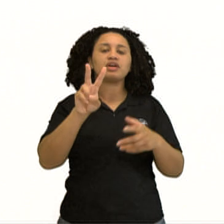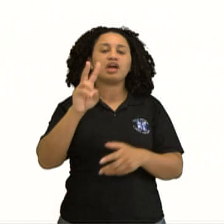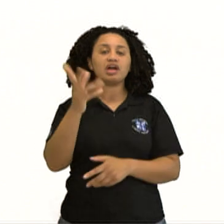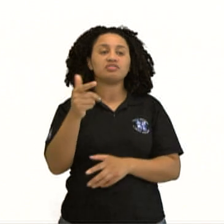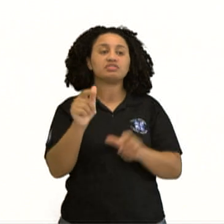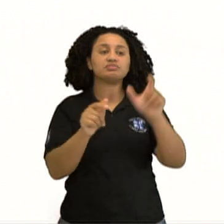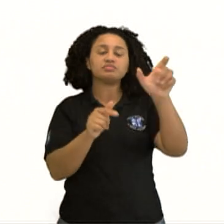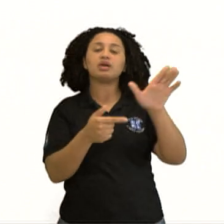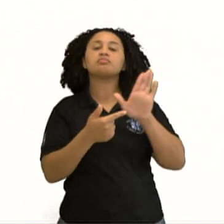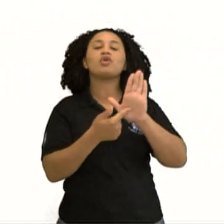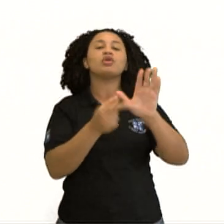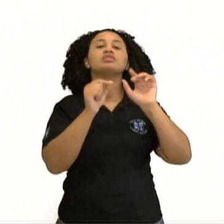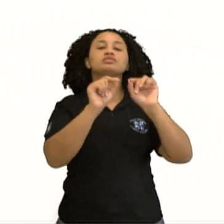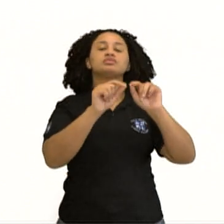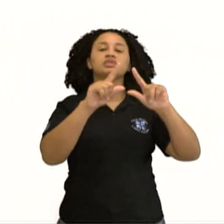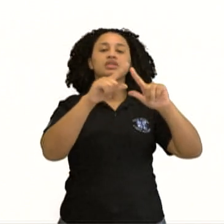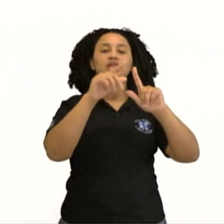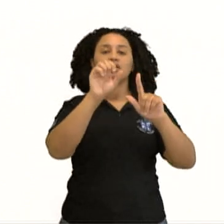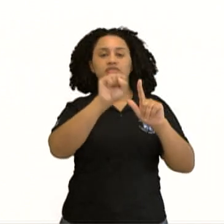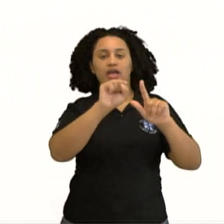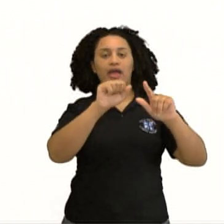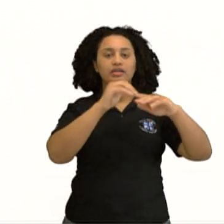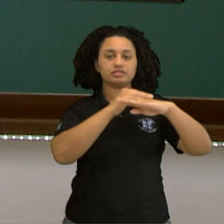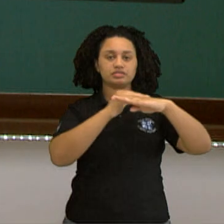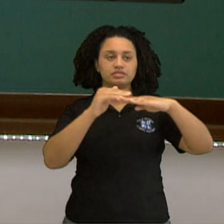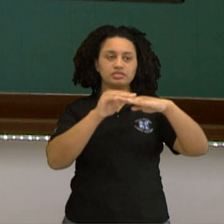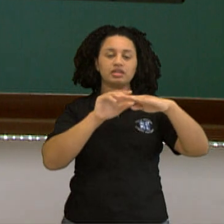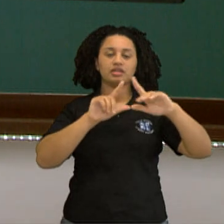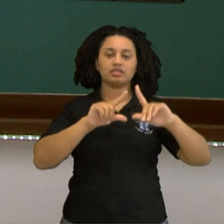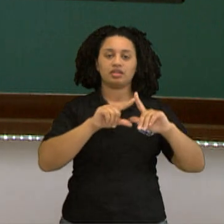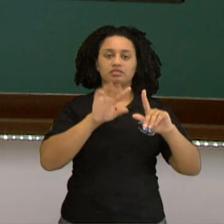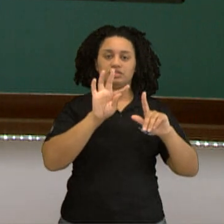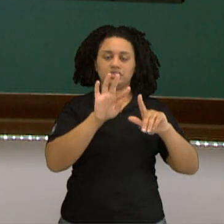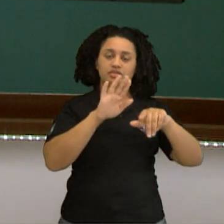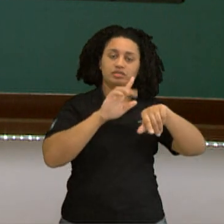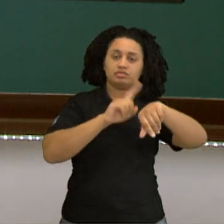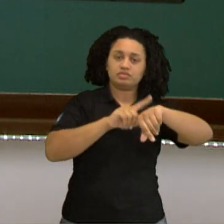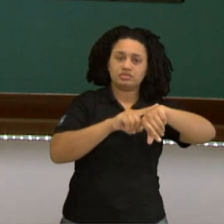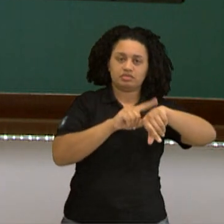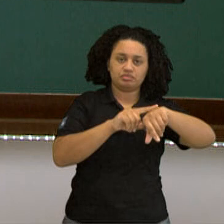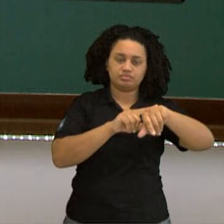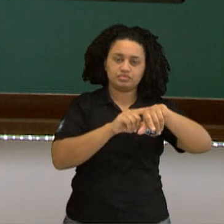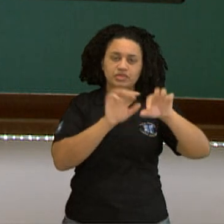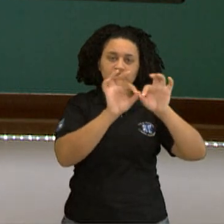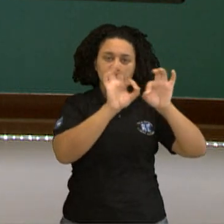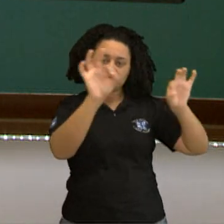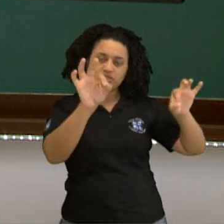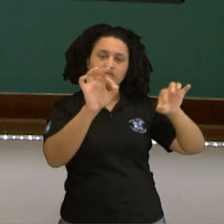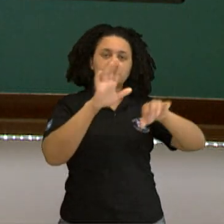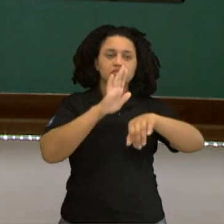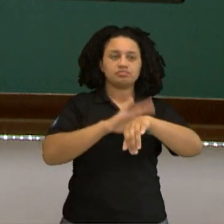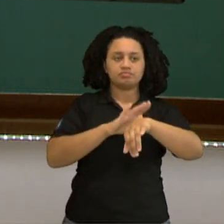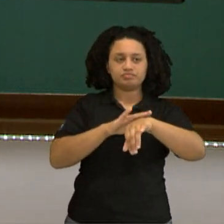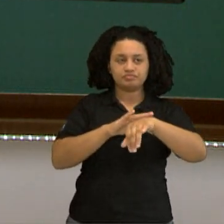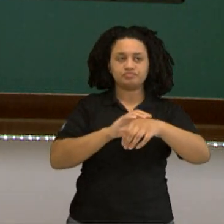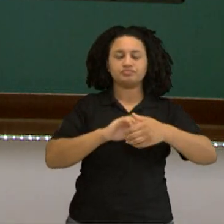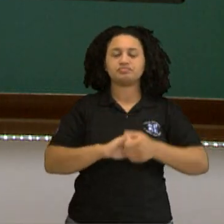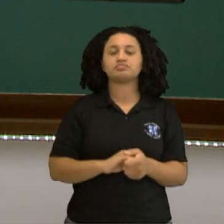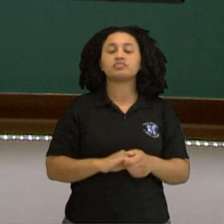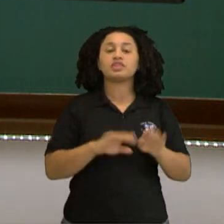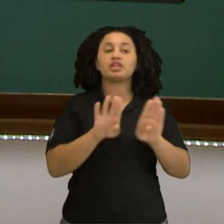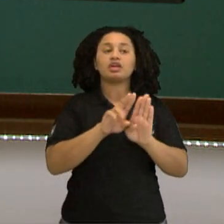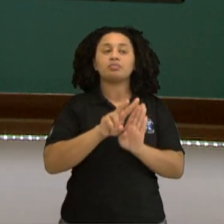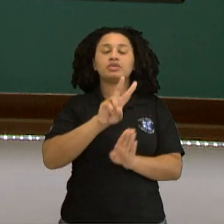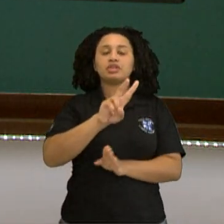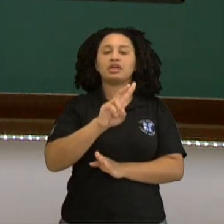ela representa ΔS, que é o deslocamento, sobre tempo, ou seja, intervalo de tempo associado. E nós também temos